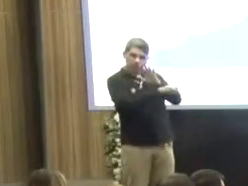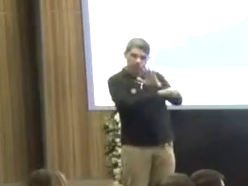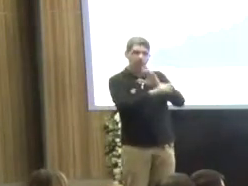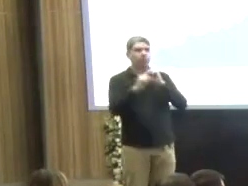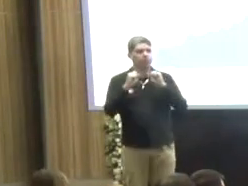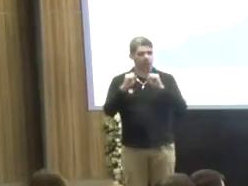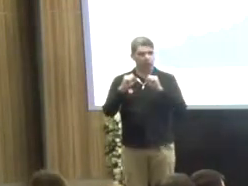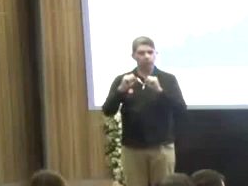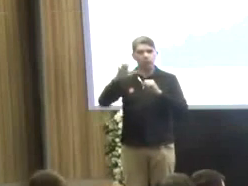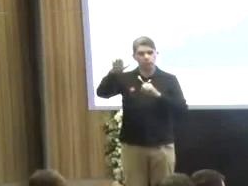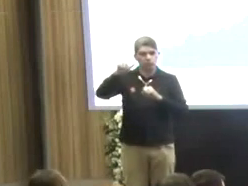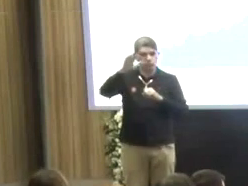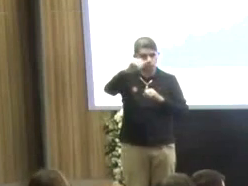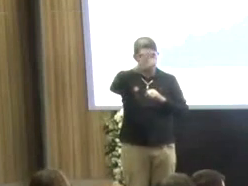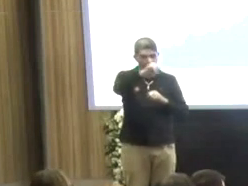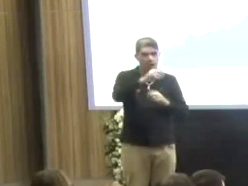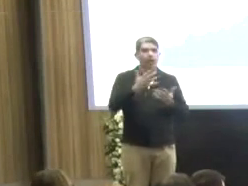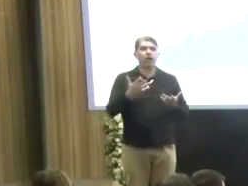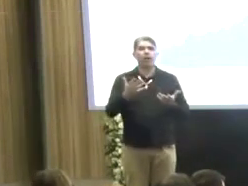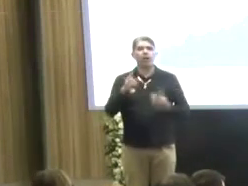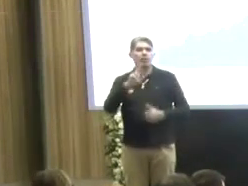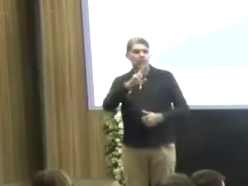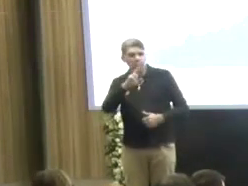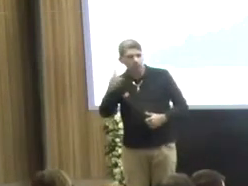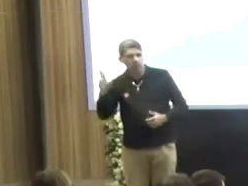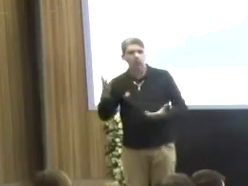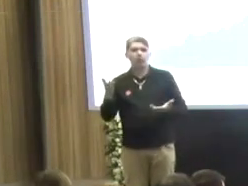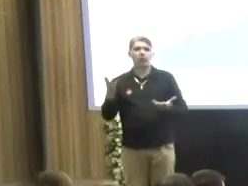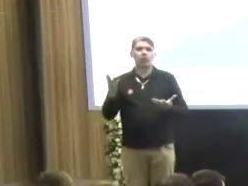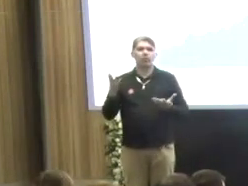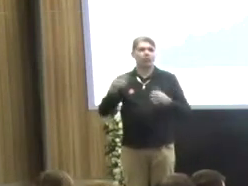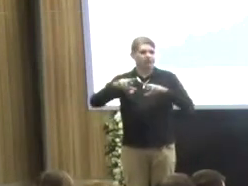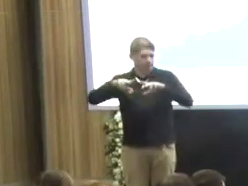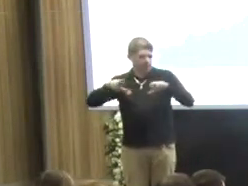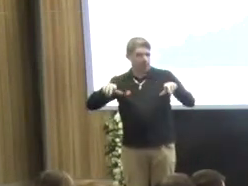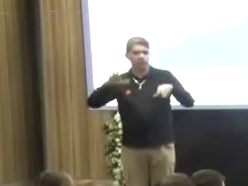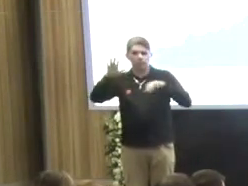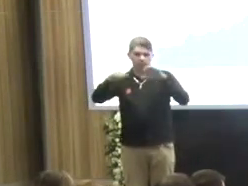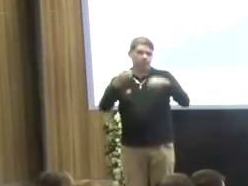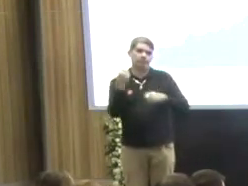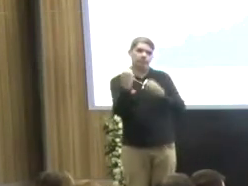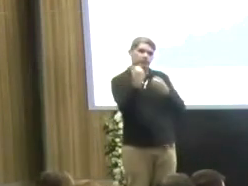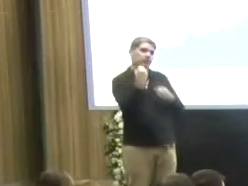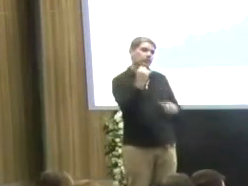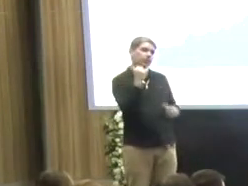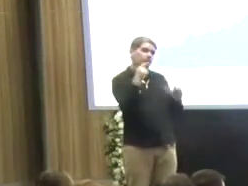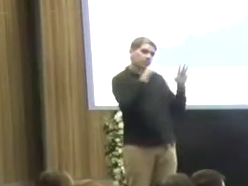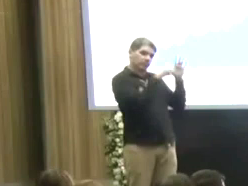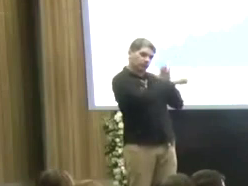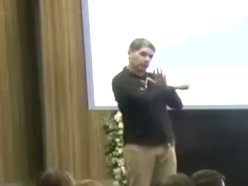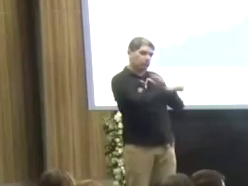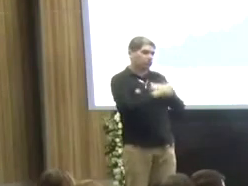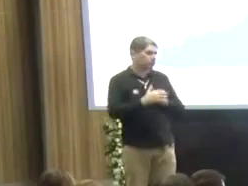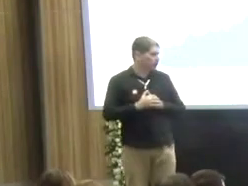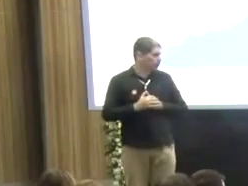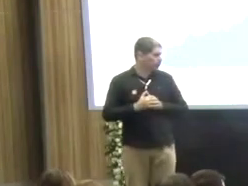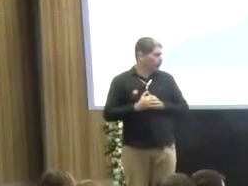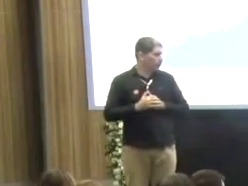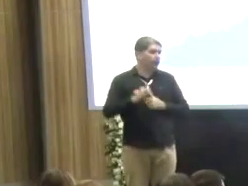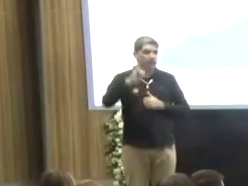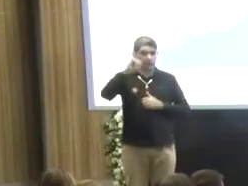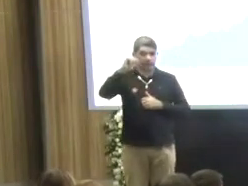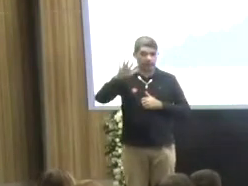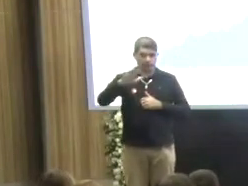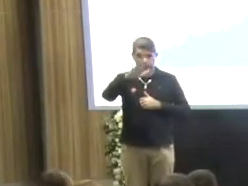já chamando pelo nome. A Isamac, que eu vi aí, Paulo, pode mandar uma pergunta para a gente. E a gente tem esse gráfico